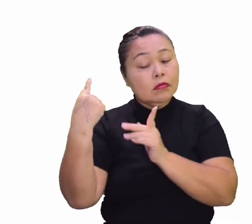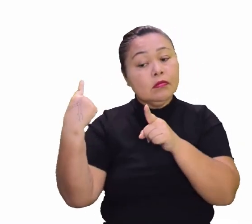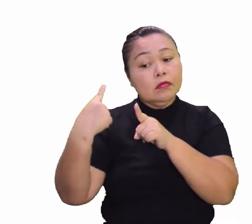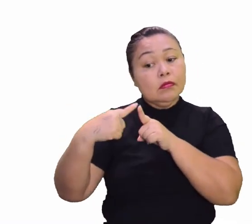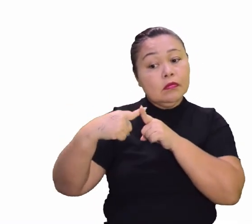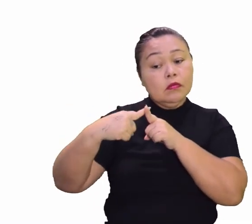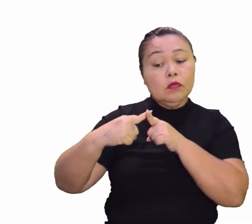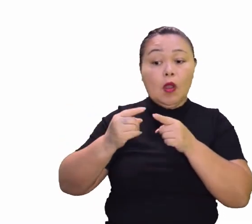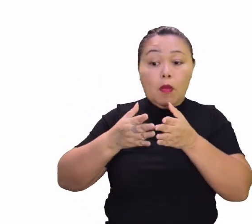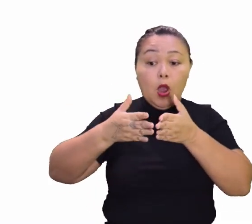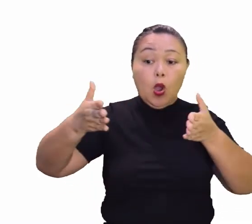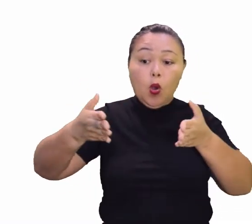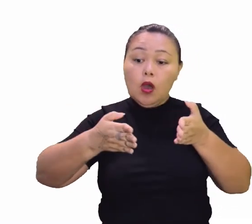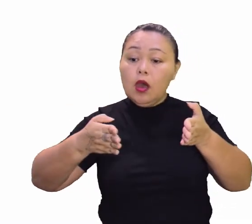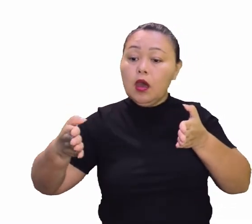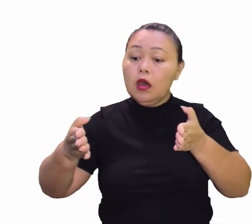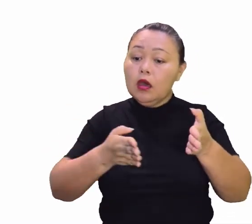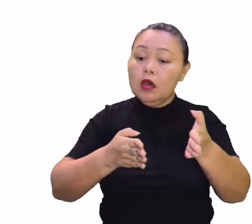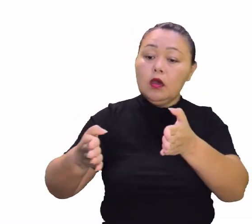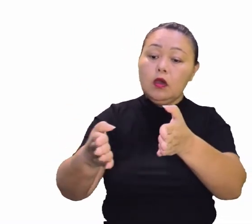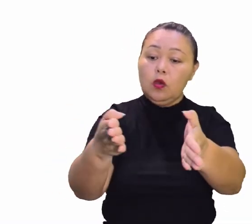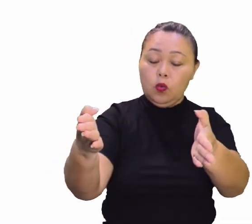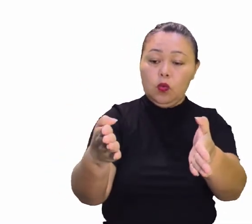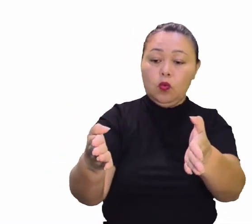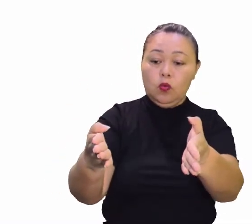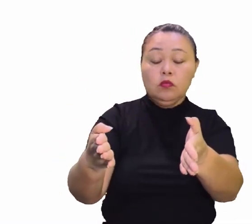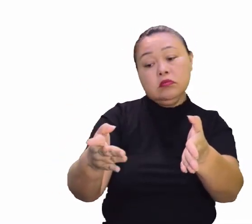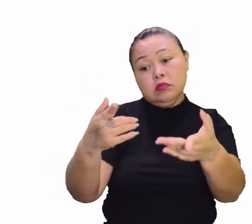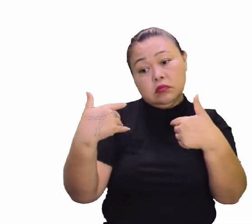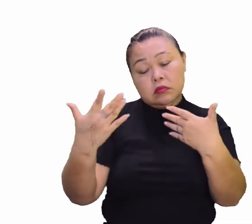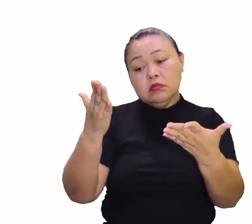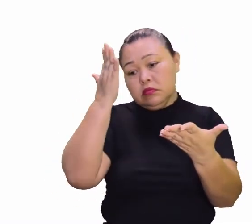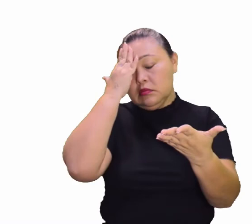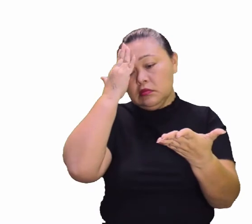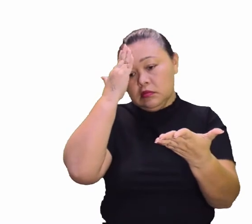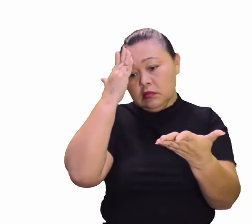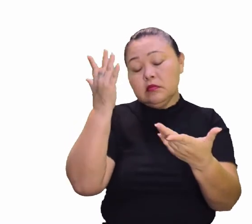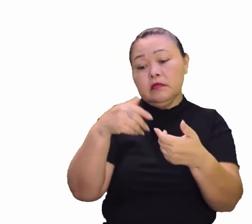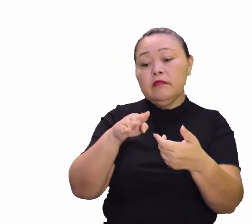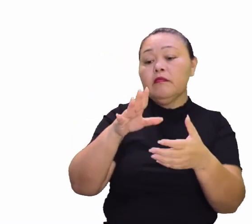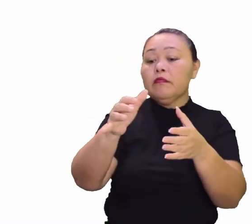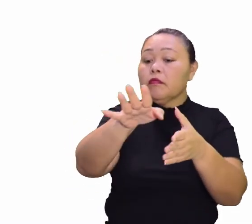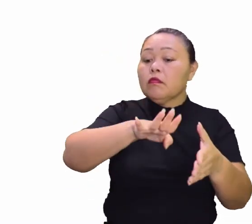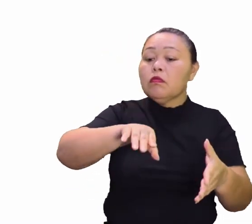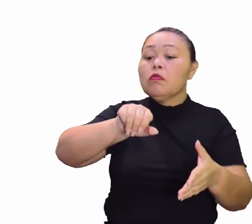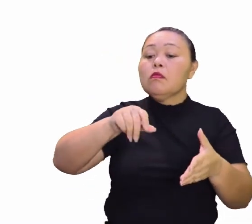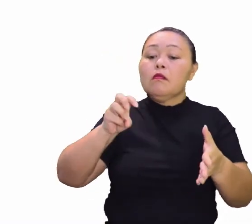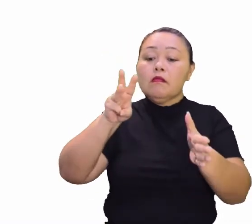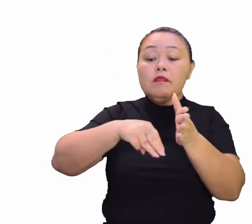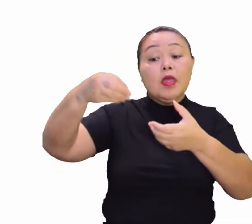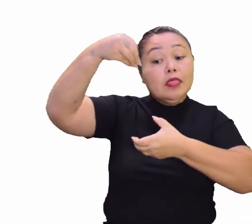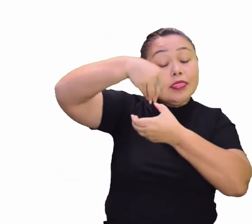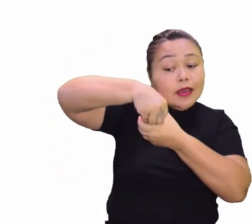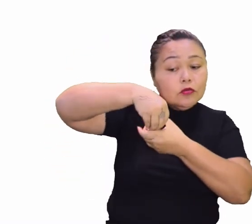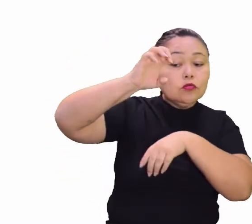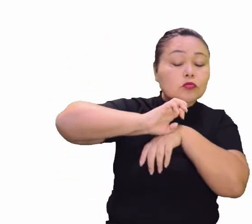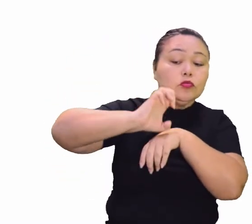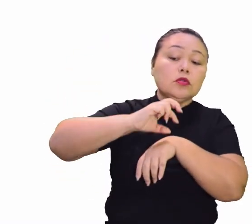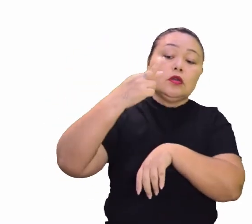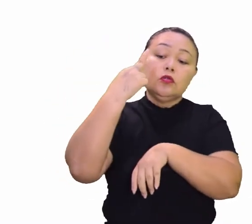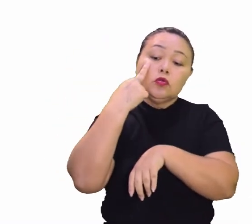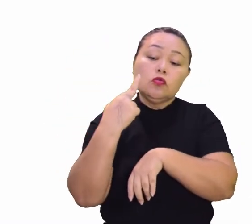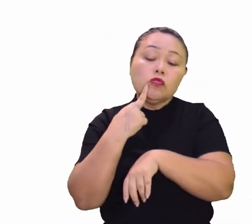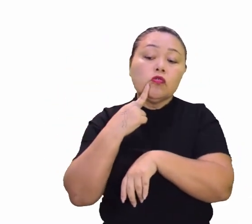por ser o maior rio. Exato. É isso? E, obviamente, a gente sabe que a bacia do Rio Madeira é muito grande, mas dentro do próprio estado de